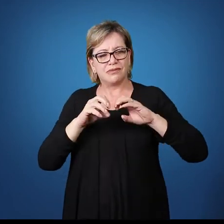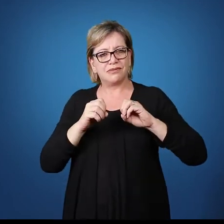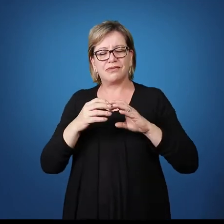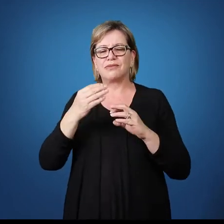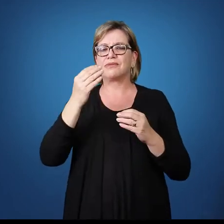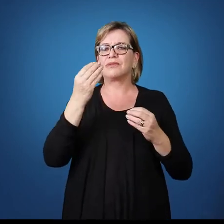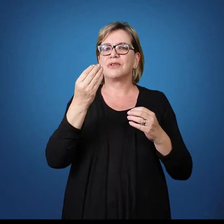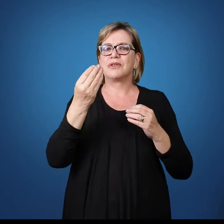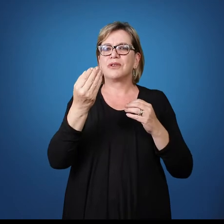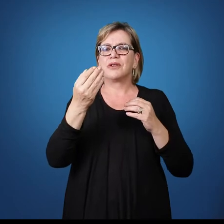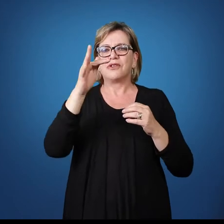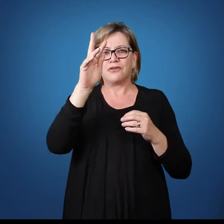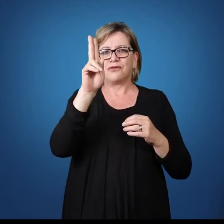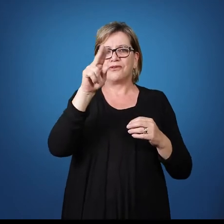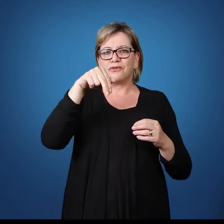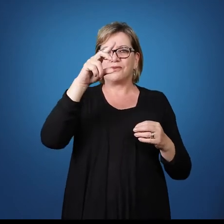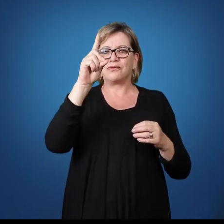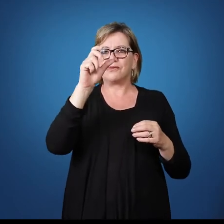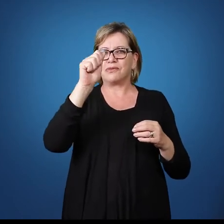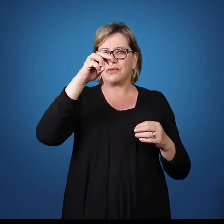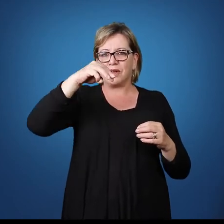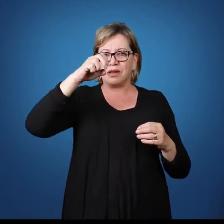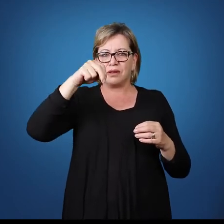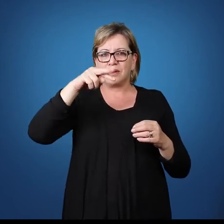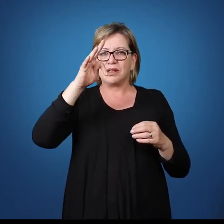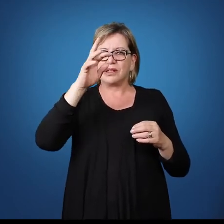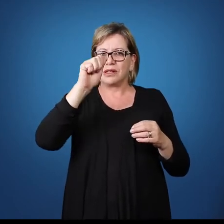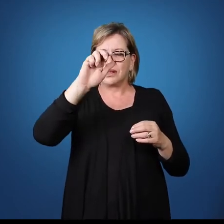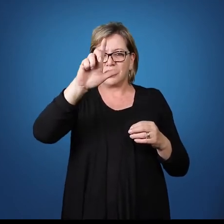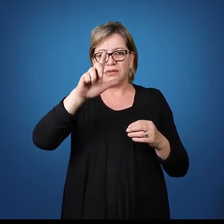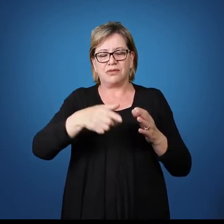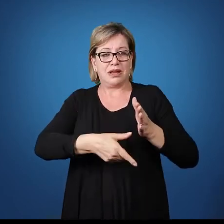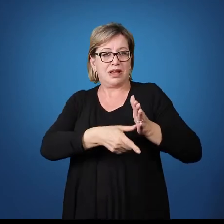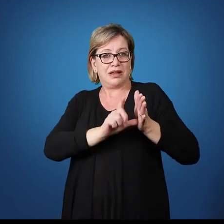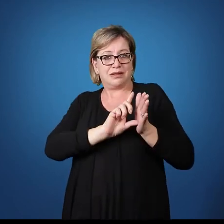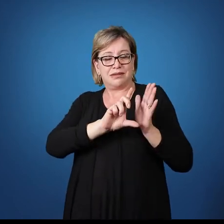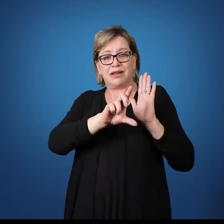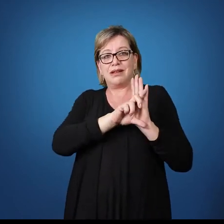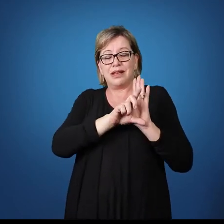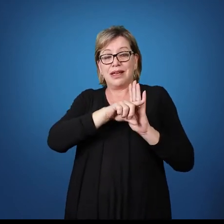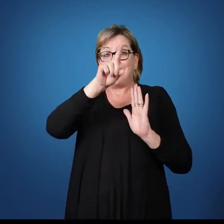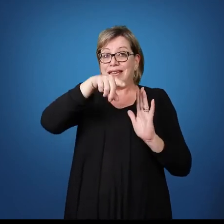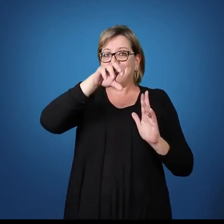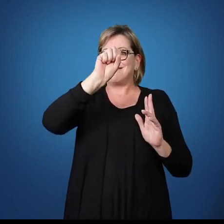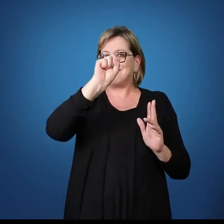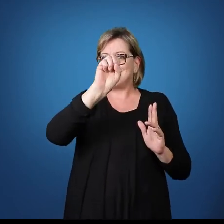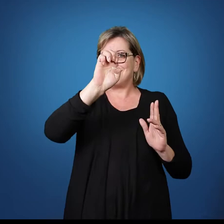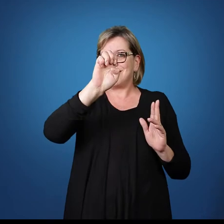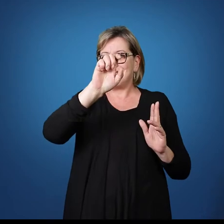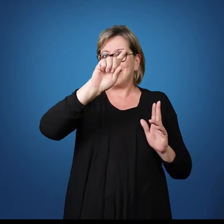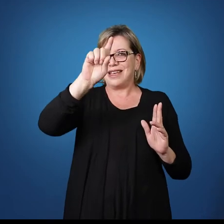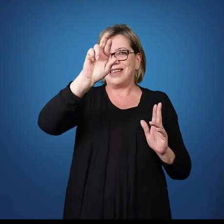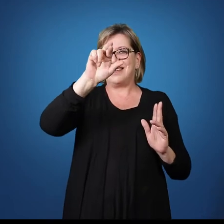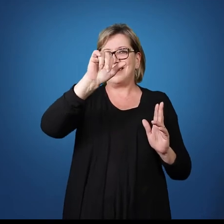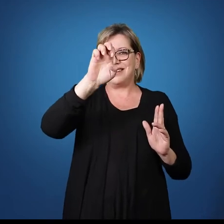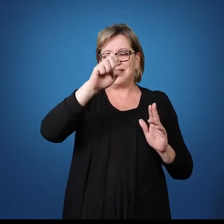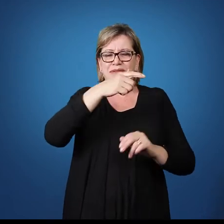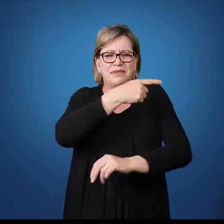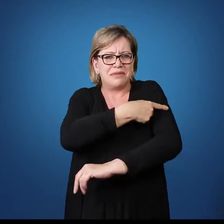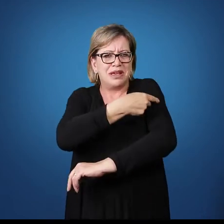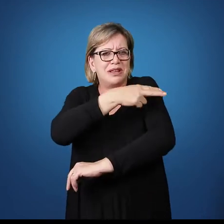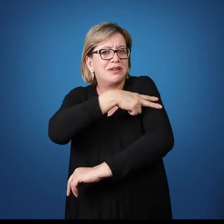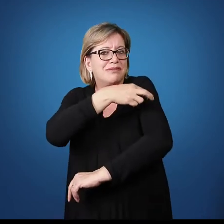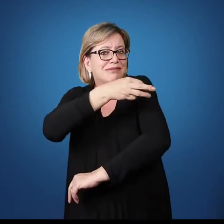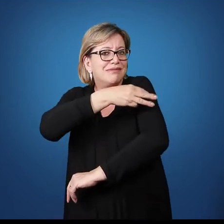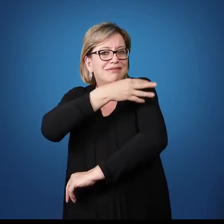fundamental? Anterior à legislação, nós tínhamos uma organização por série, né? Nós tínhamos a primeira, a segunda, a terceira, a